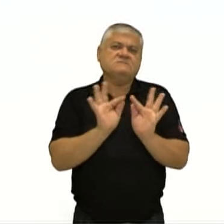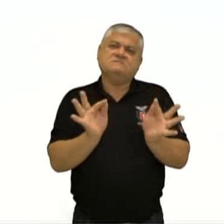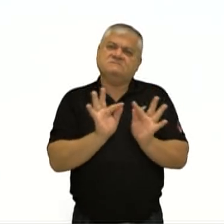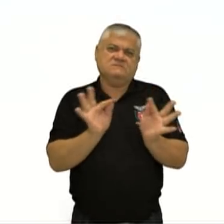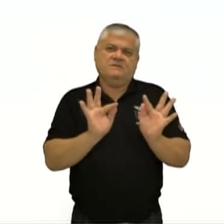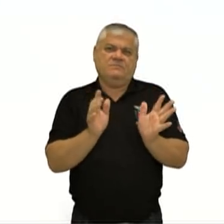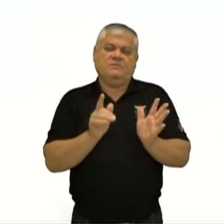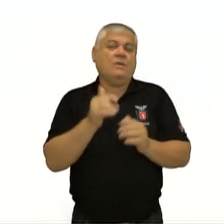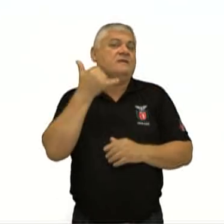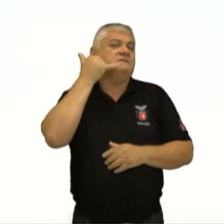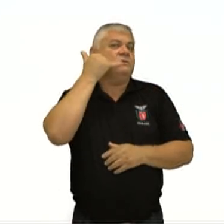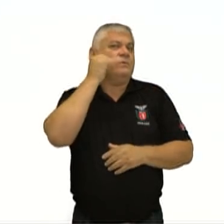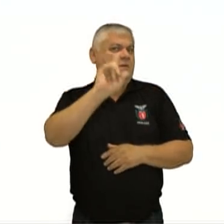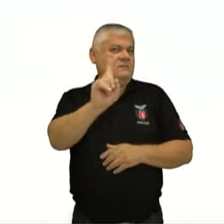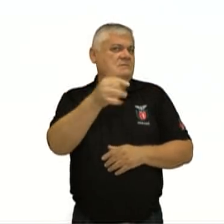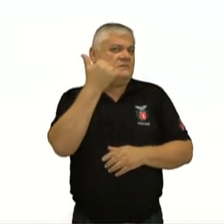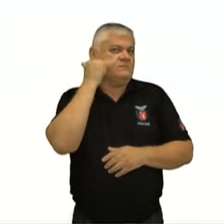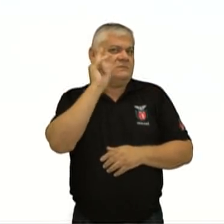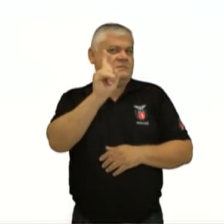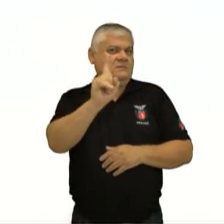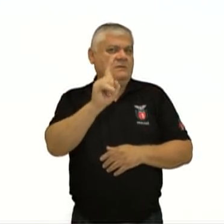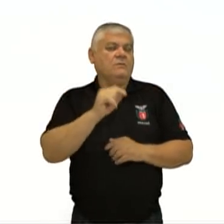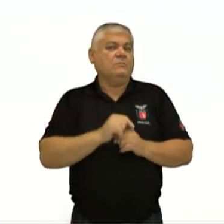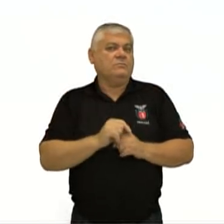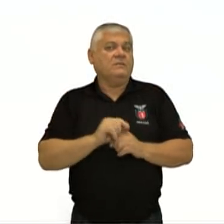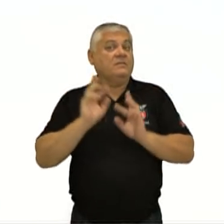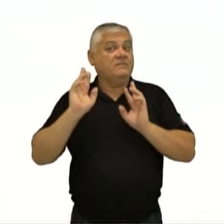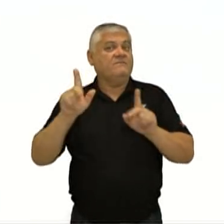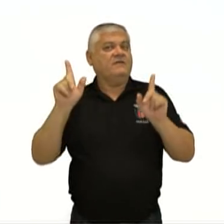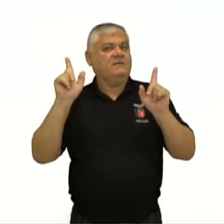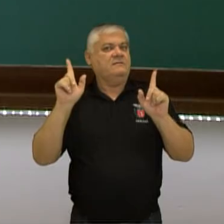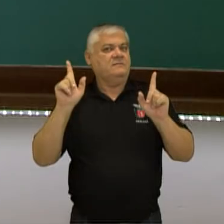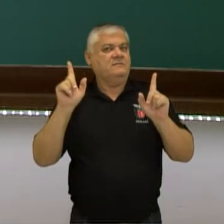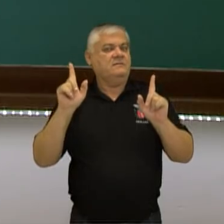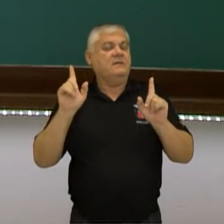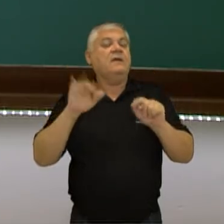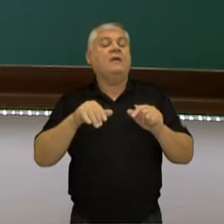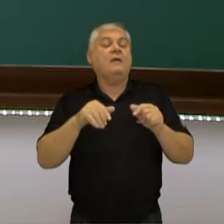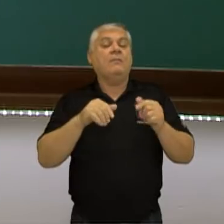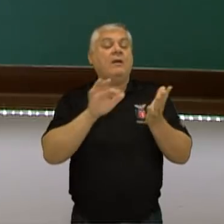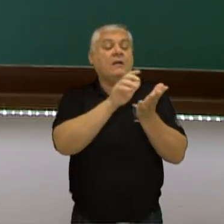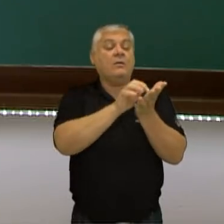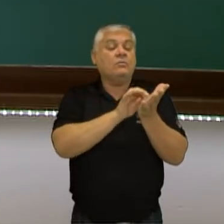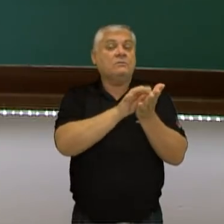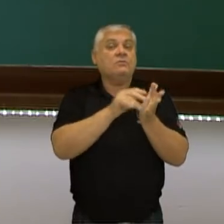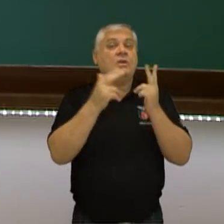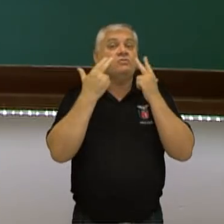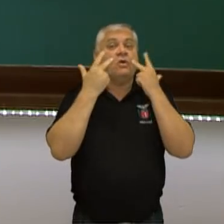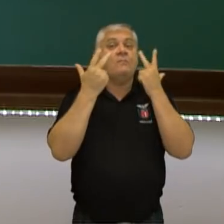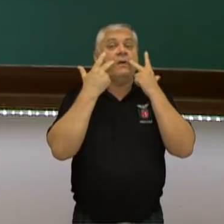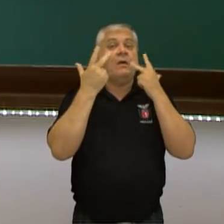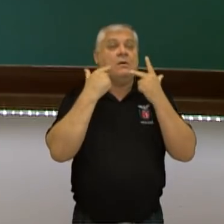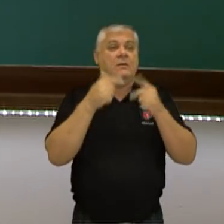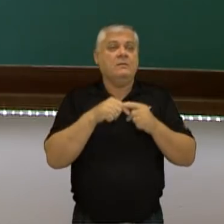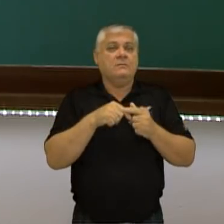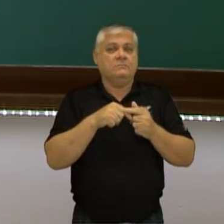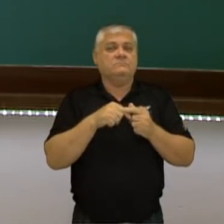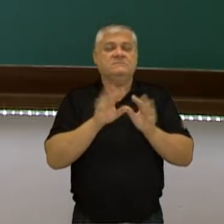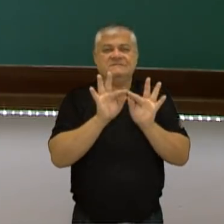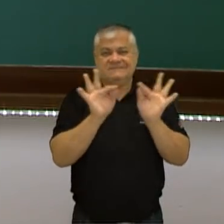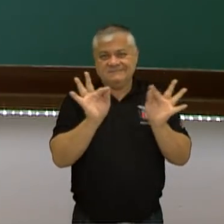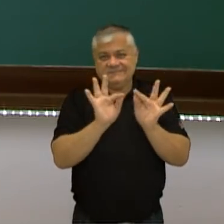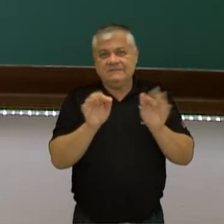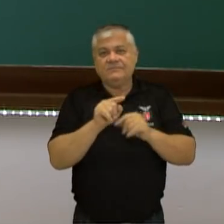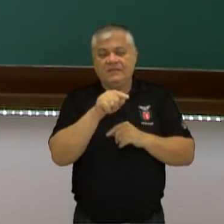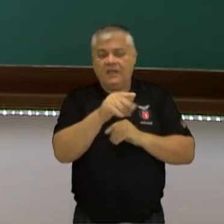calculadora do celular. Porque a calculadora do celular, ela trabalha um pouquinho diferente. Ela trabalha mais fácil. Agora, essas calculadoras mais simples,